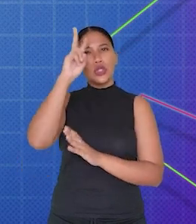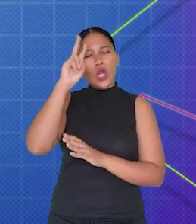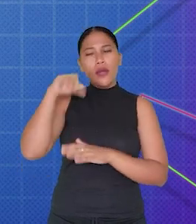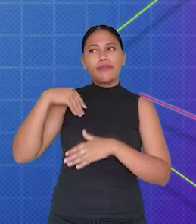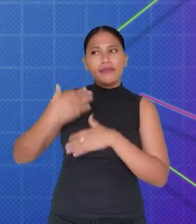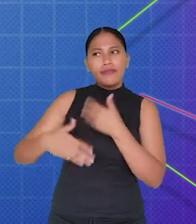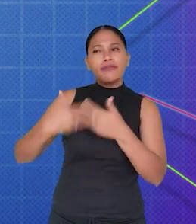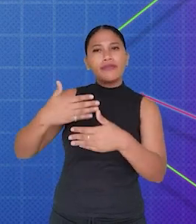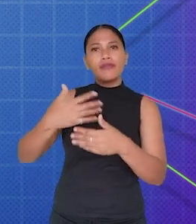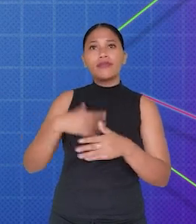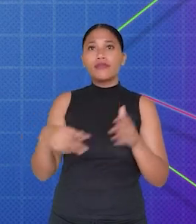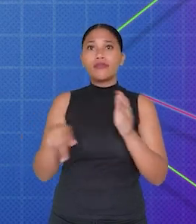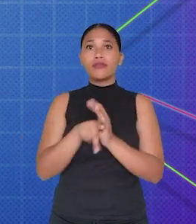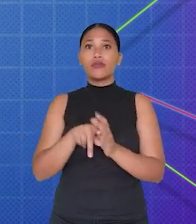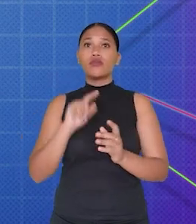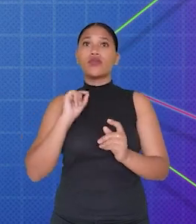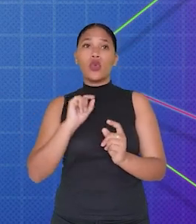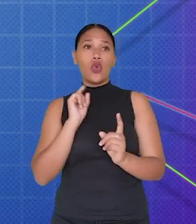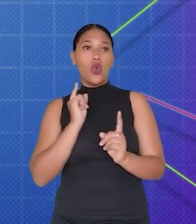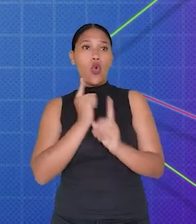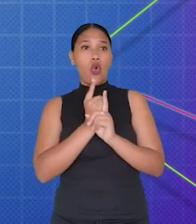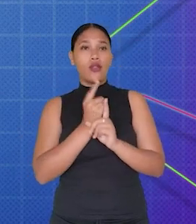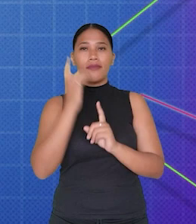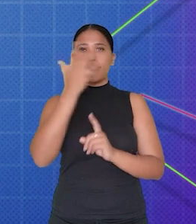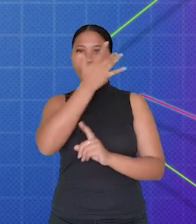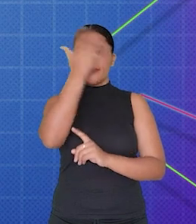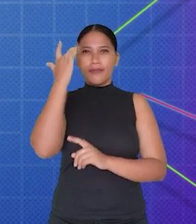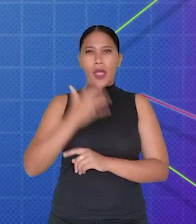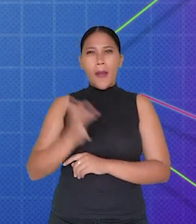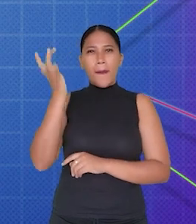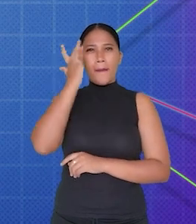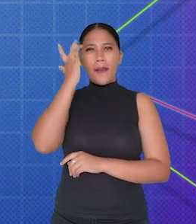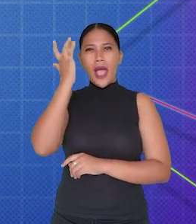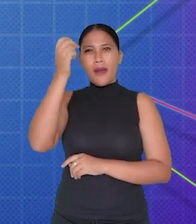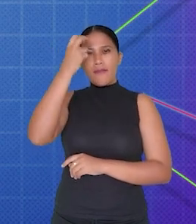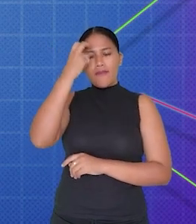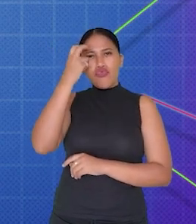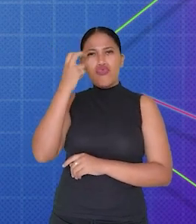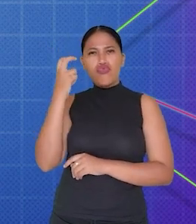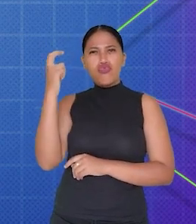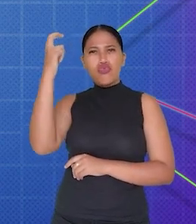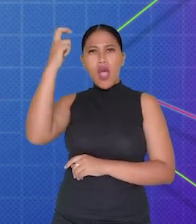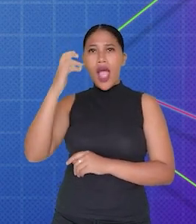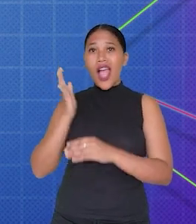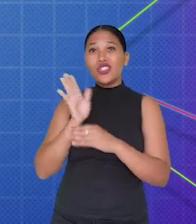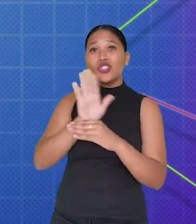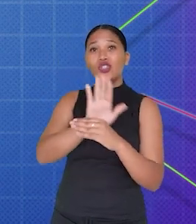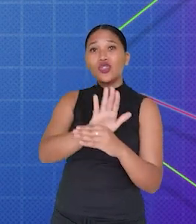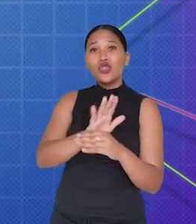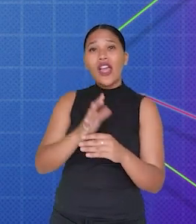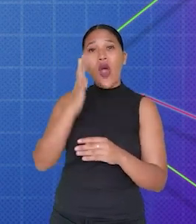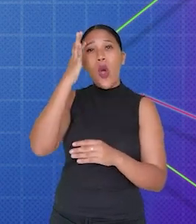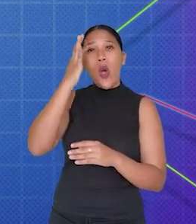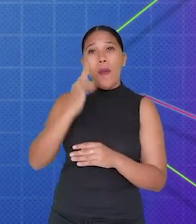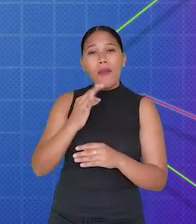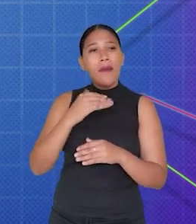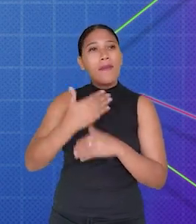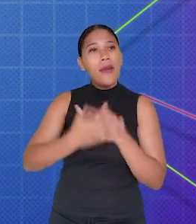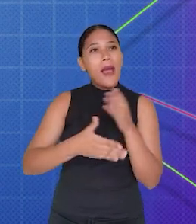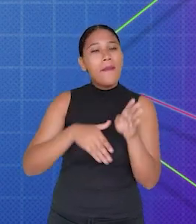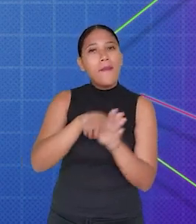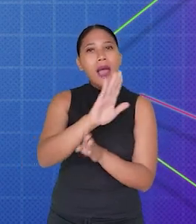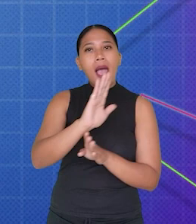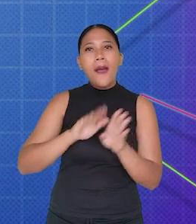começa a se desenrolar quando o herói encontra um mentor sábio que o ajuda a compreender sua missão e fornece-lhe as